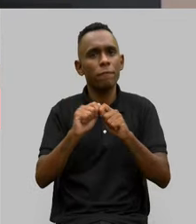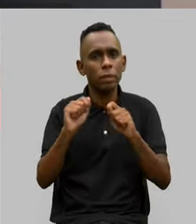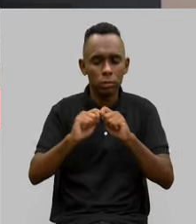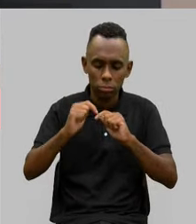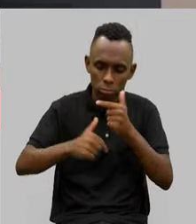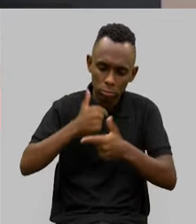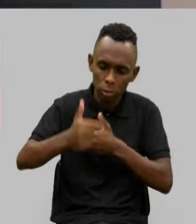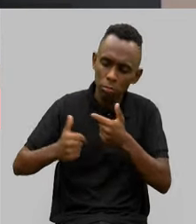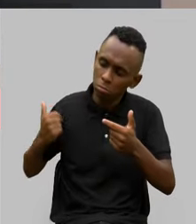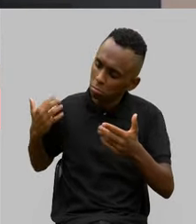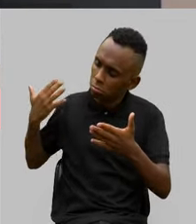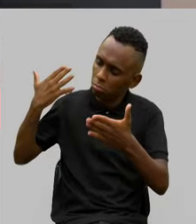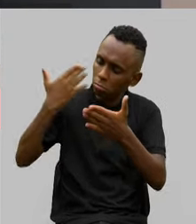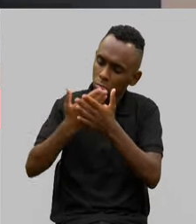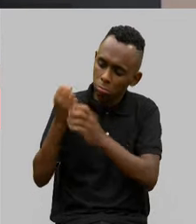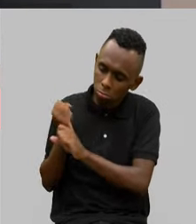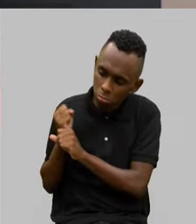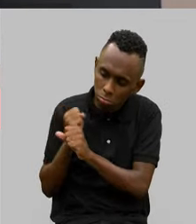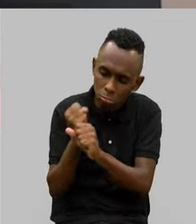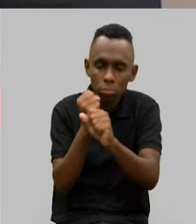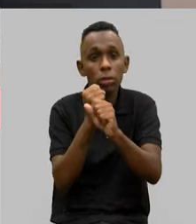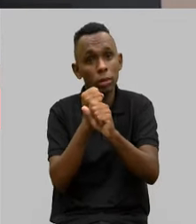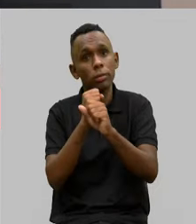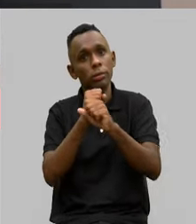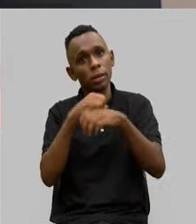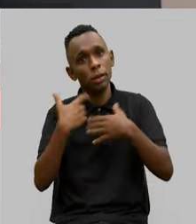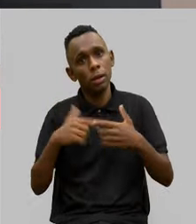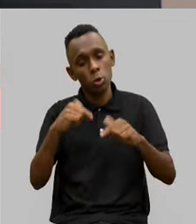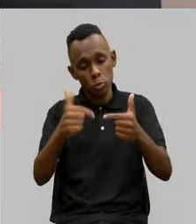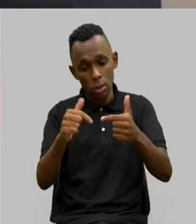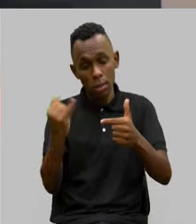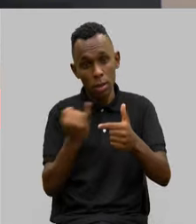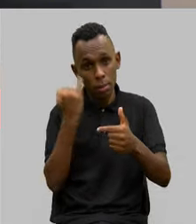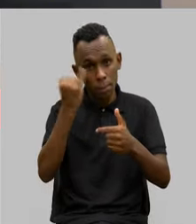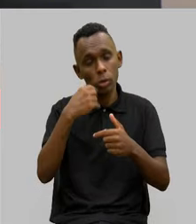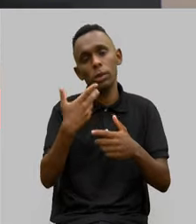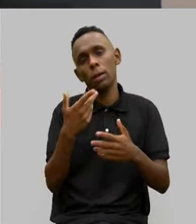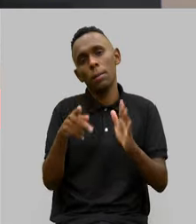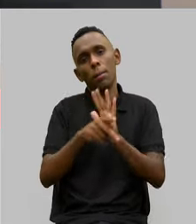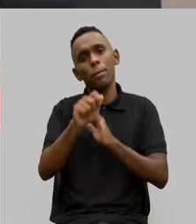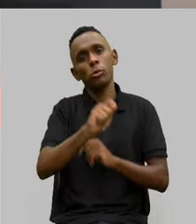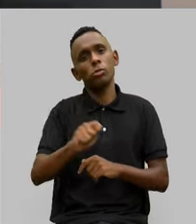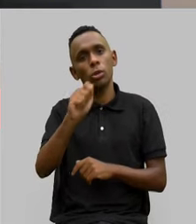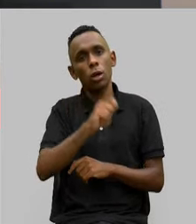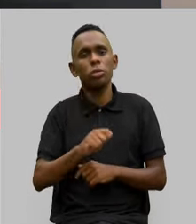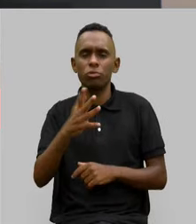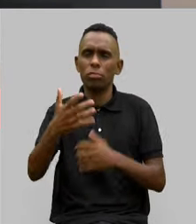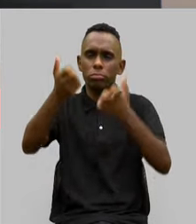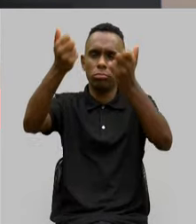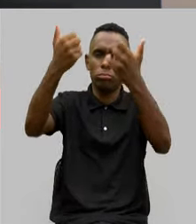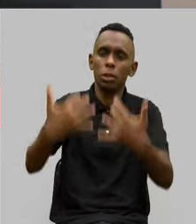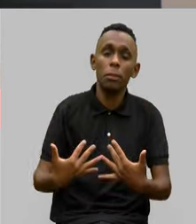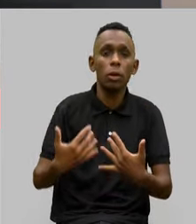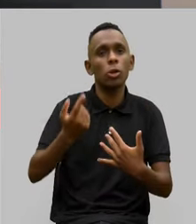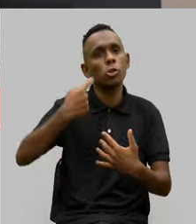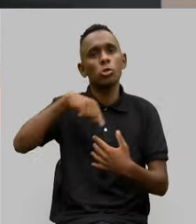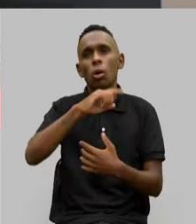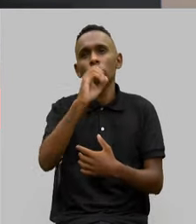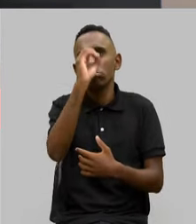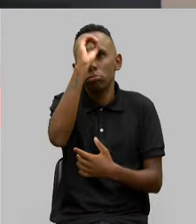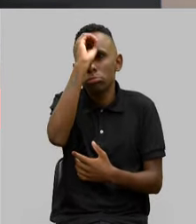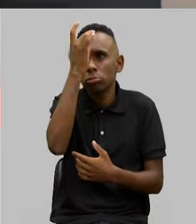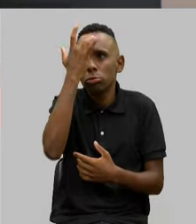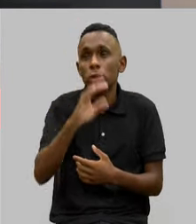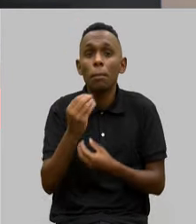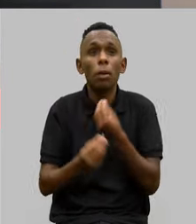ao longo desses anos porque se não só se não é esse trabalho feito pelas associações como aqui já foi falado a gente não saberia o quanto